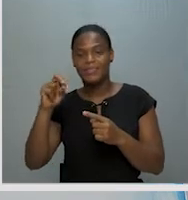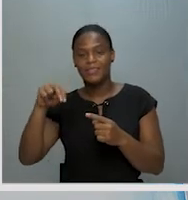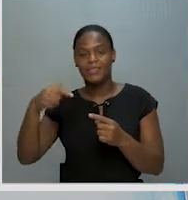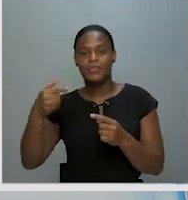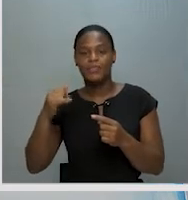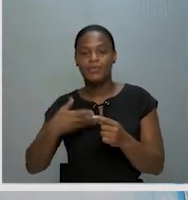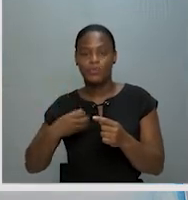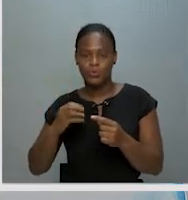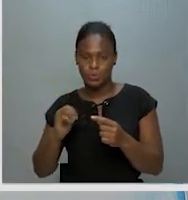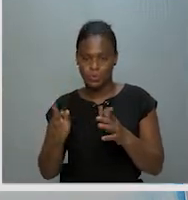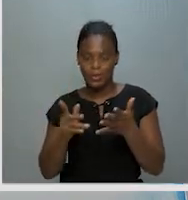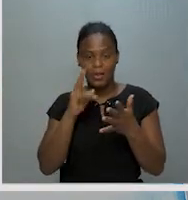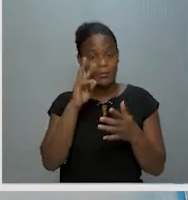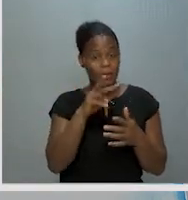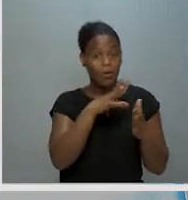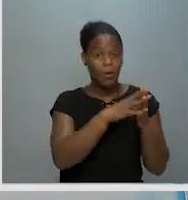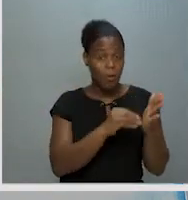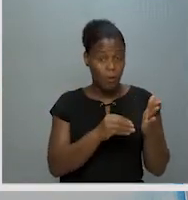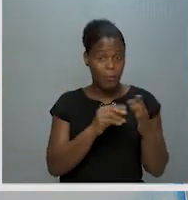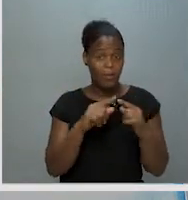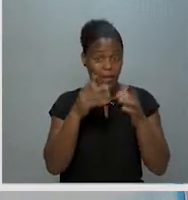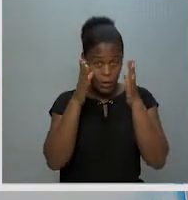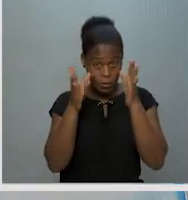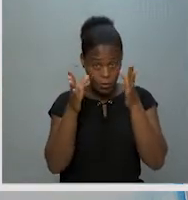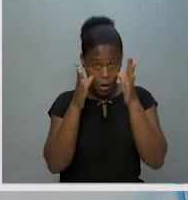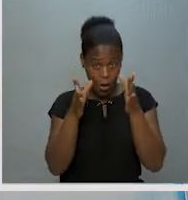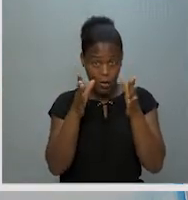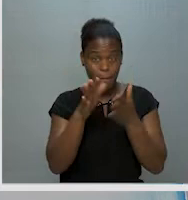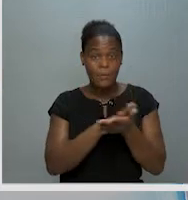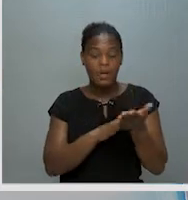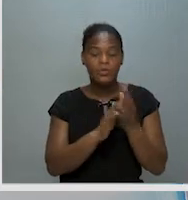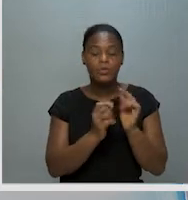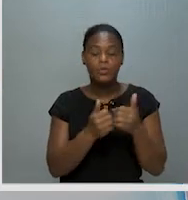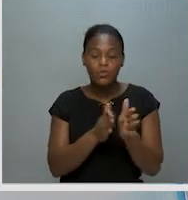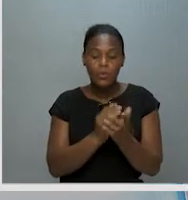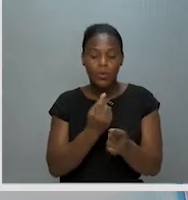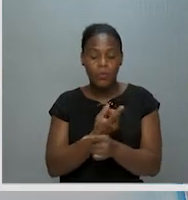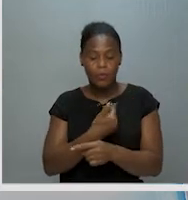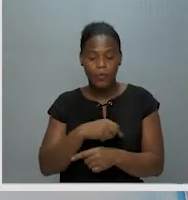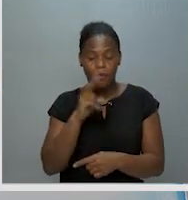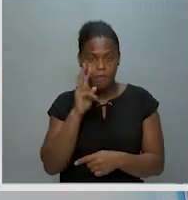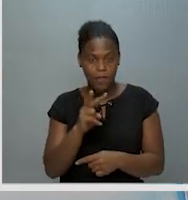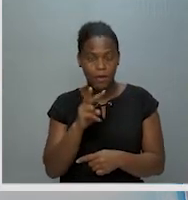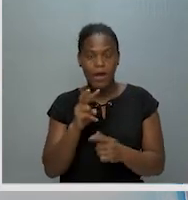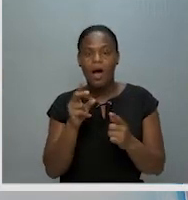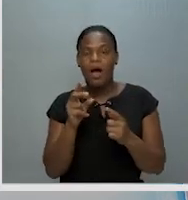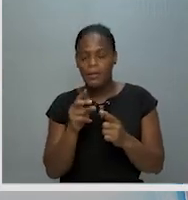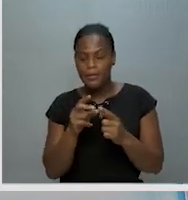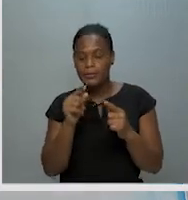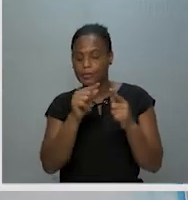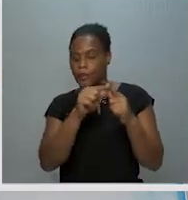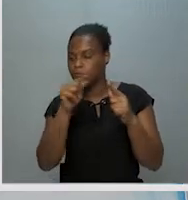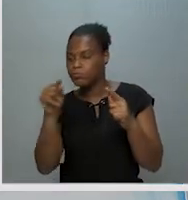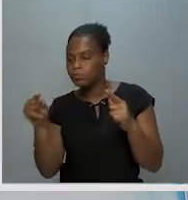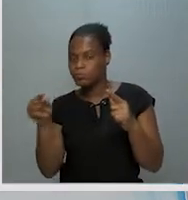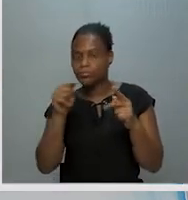já sabem, devem fazer o quê? Copiar e com muita atenção, com base naquilo tudo que vimos, vocês vão tentar